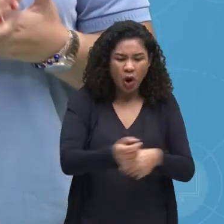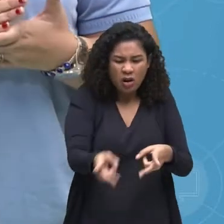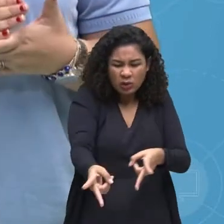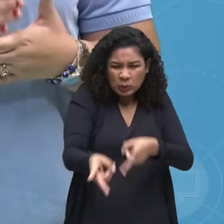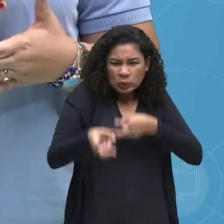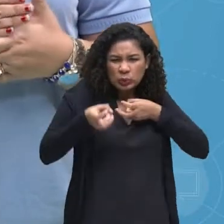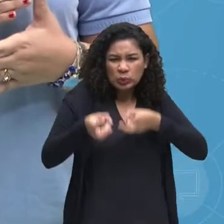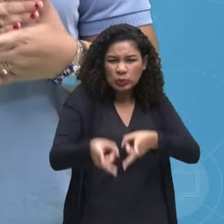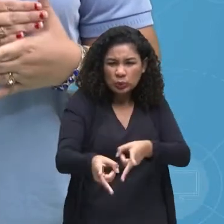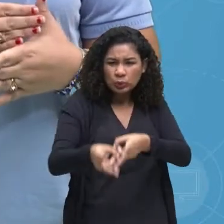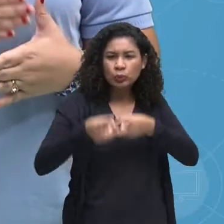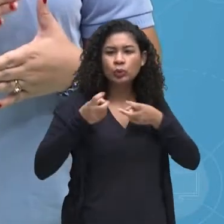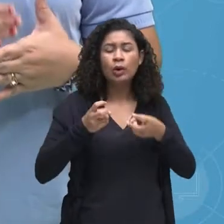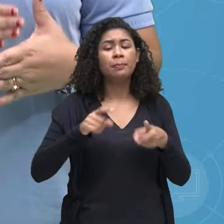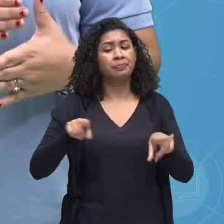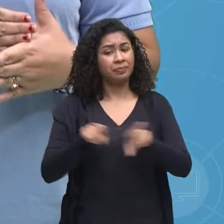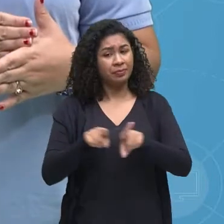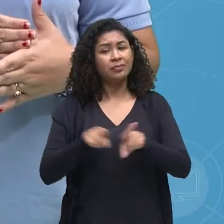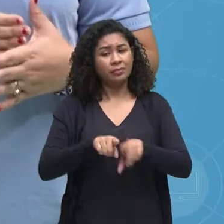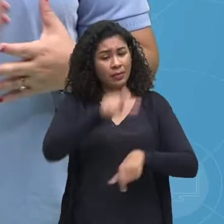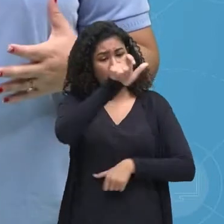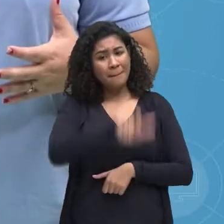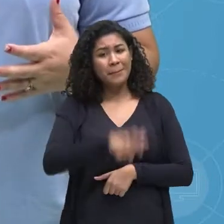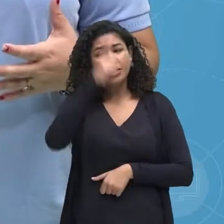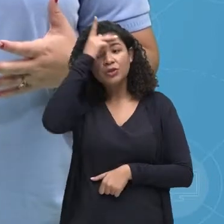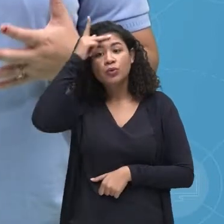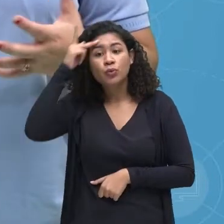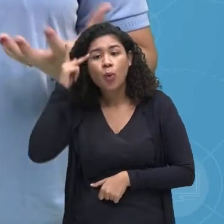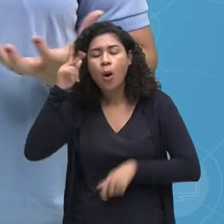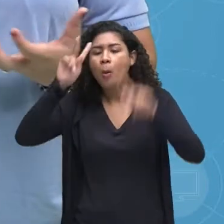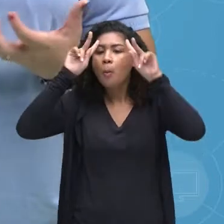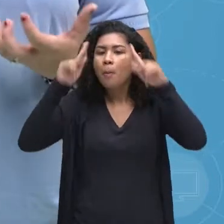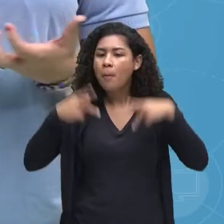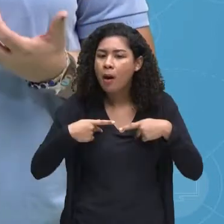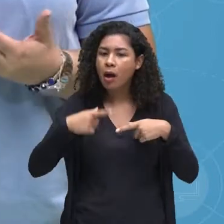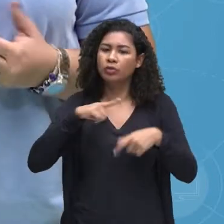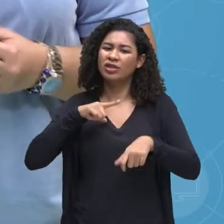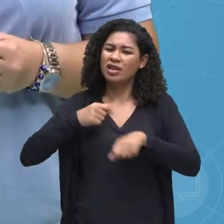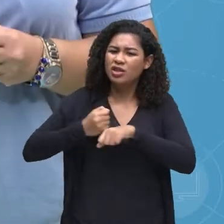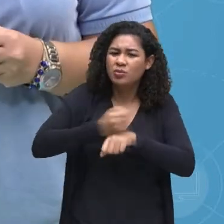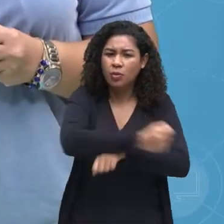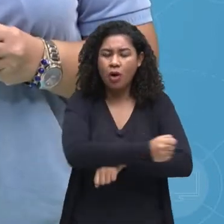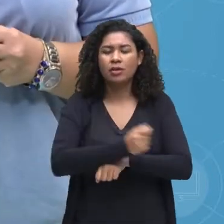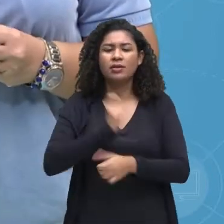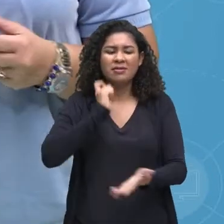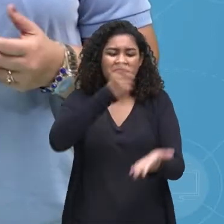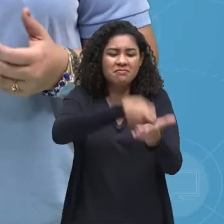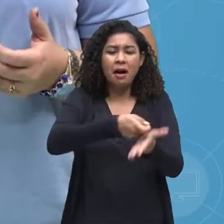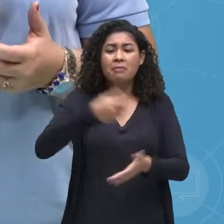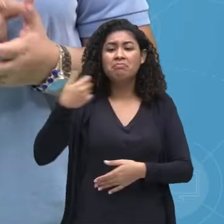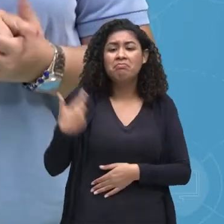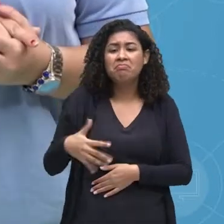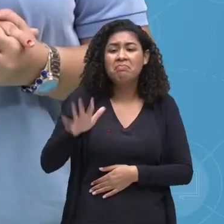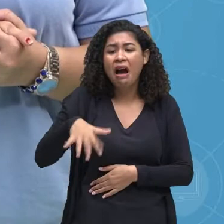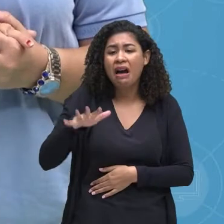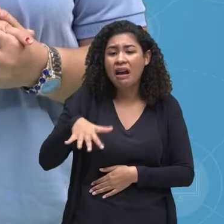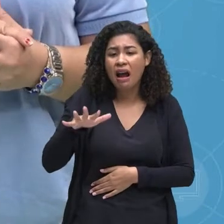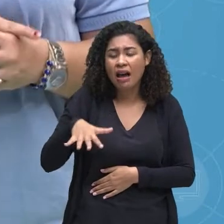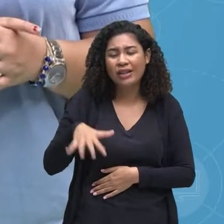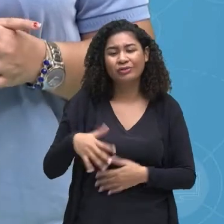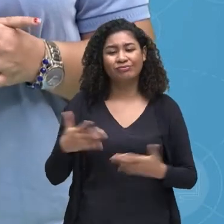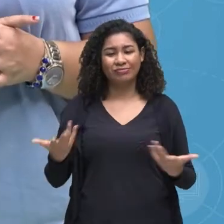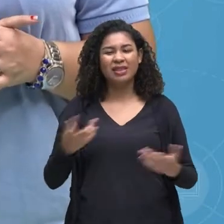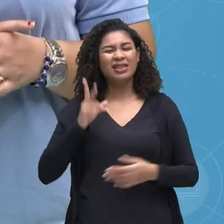Também tem o humano, tem a pessoa. E quando a gente fala de exploração barata de mão de obra, a gente sempre vê aí nos